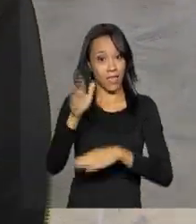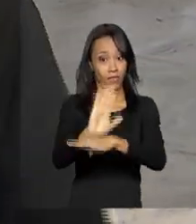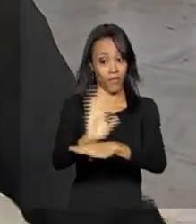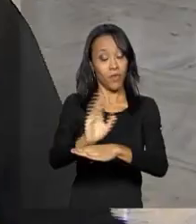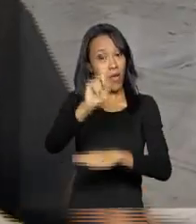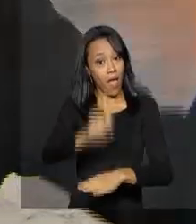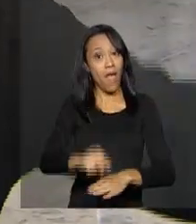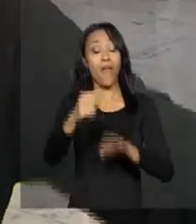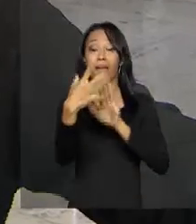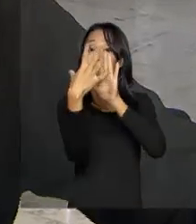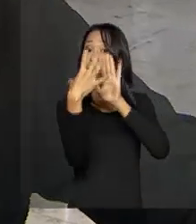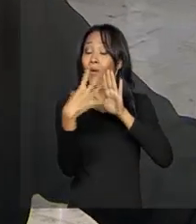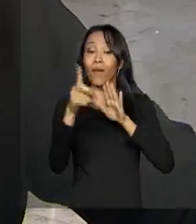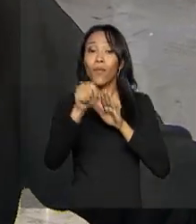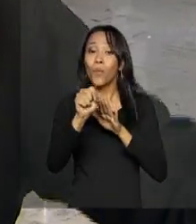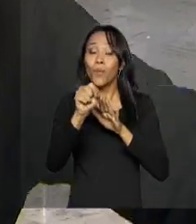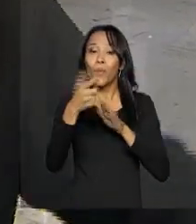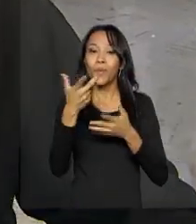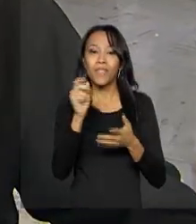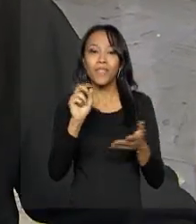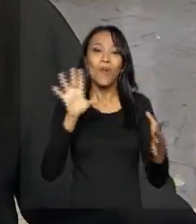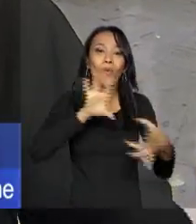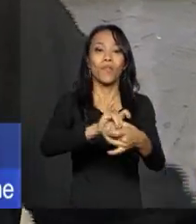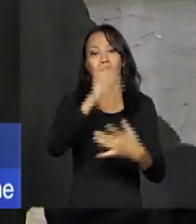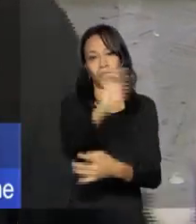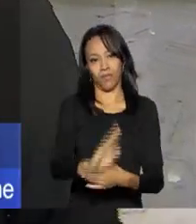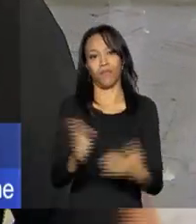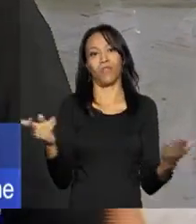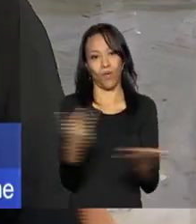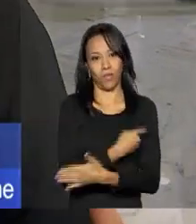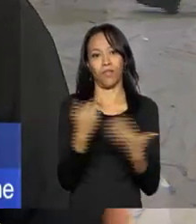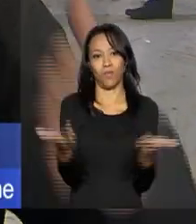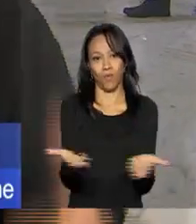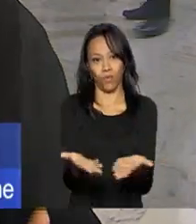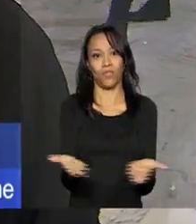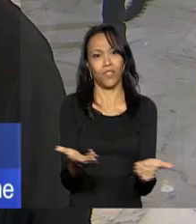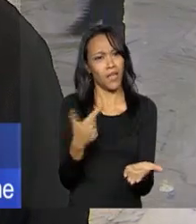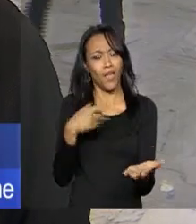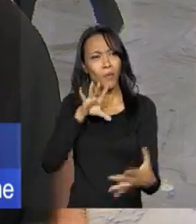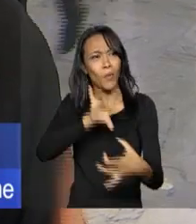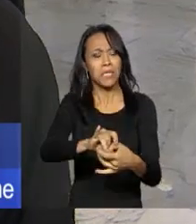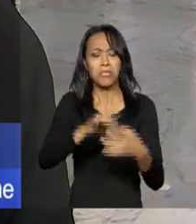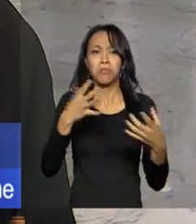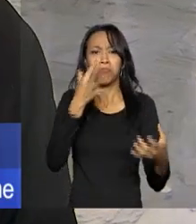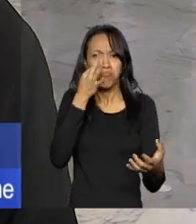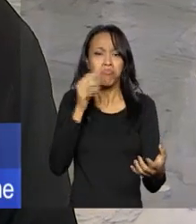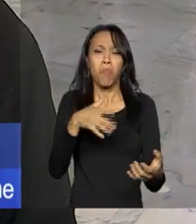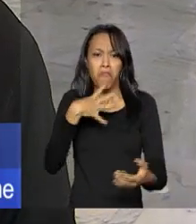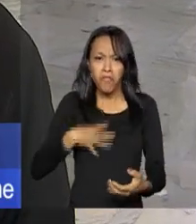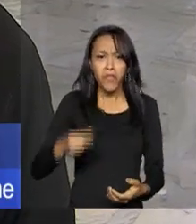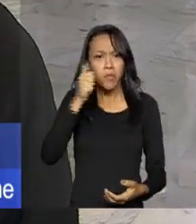Brasil de hoje esse filme há 15 anos atrás ele não seria possível você pode falar desse filme hoje que é um filme onde a filha de uma